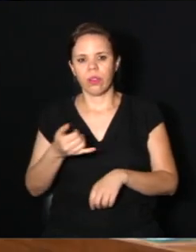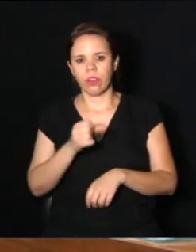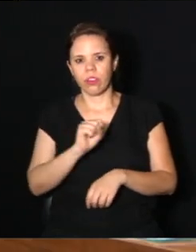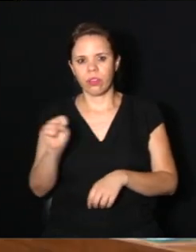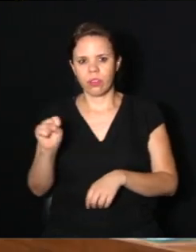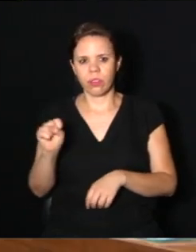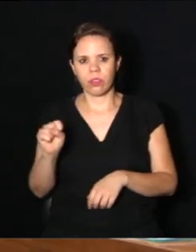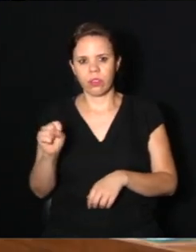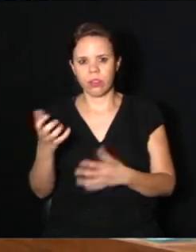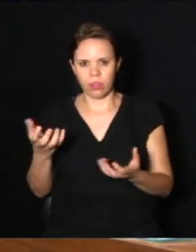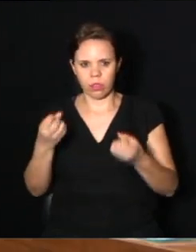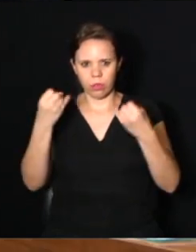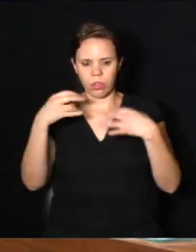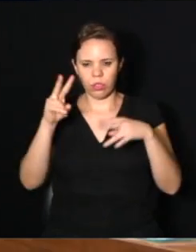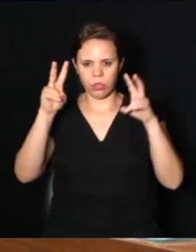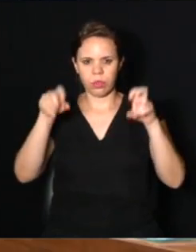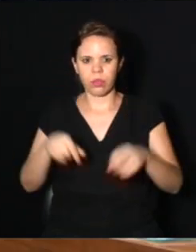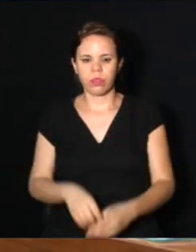pronunciar a respeito disso?